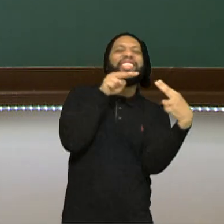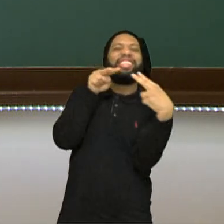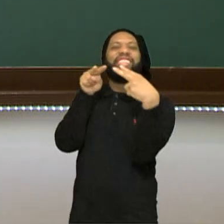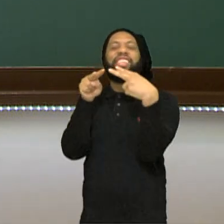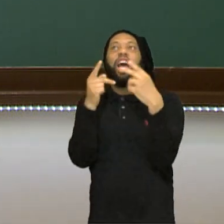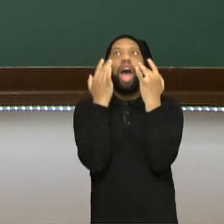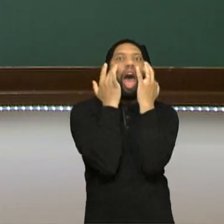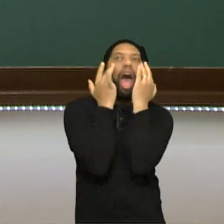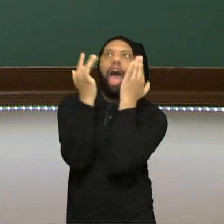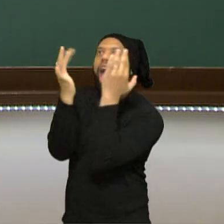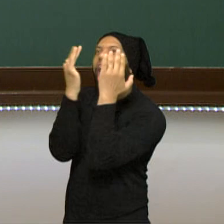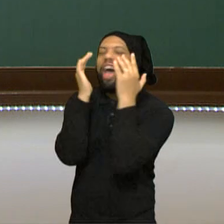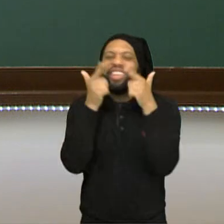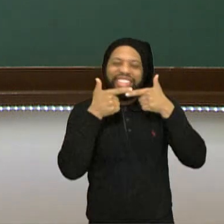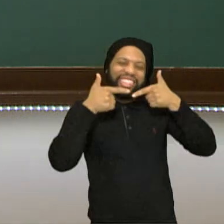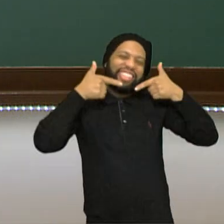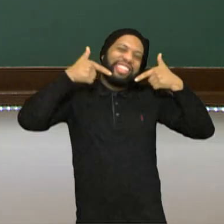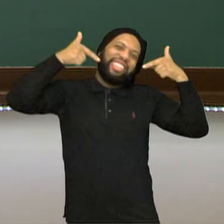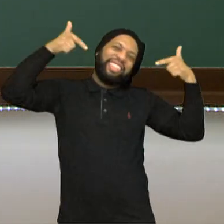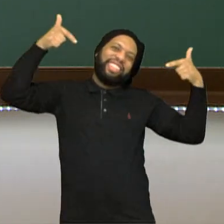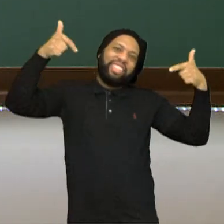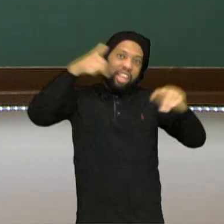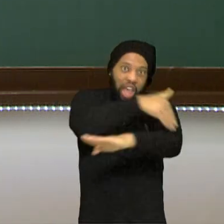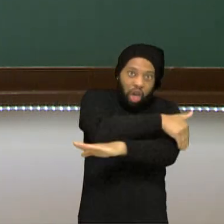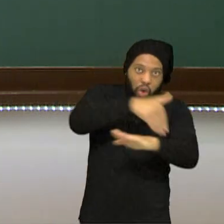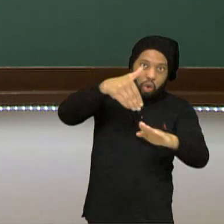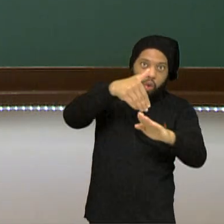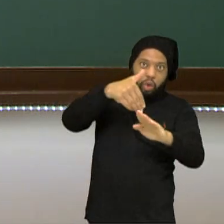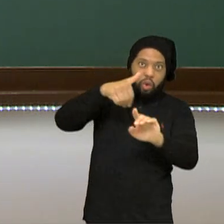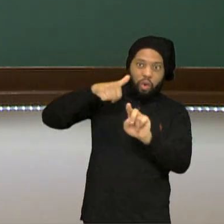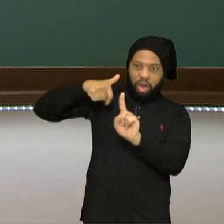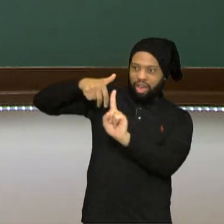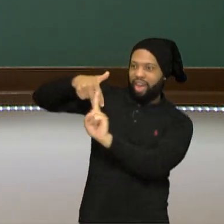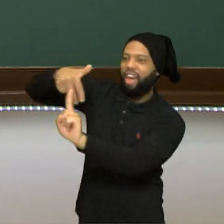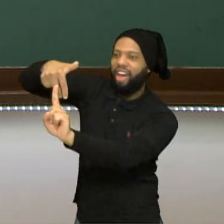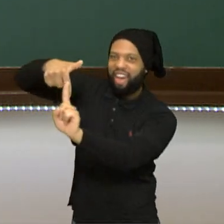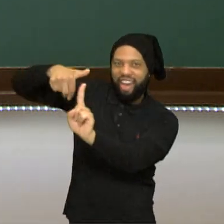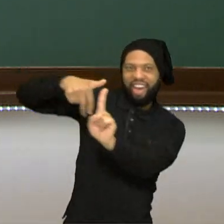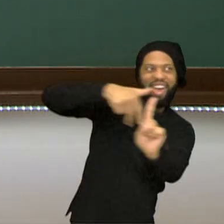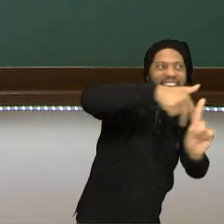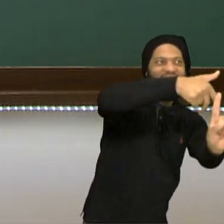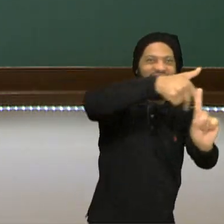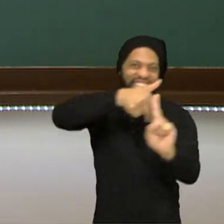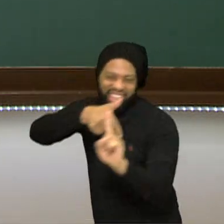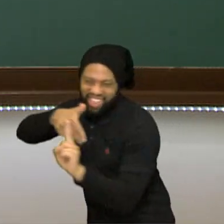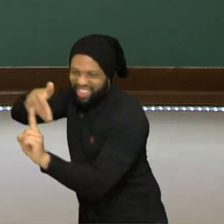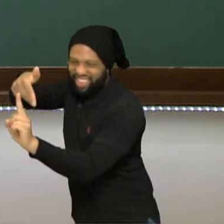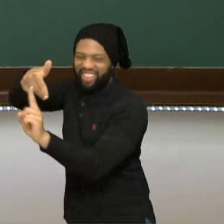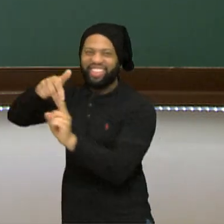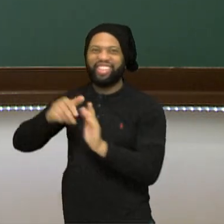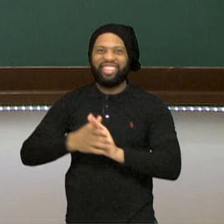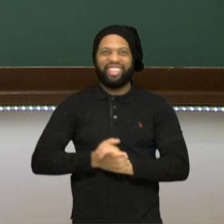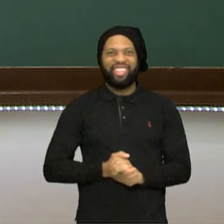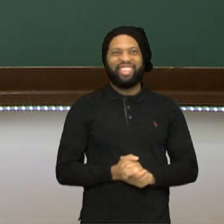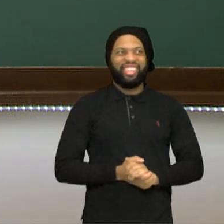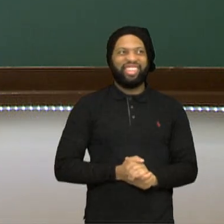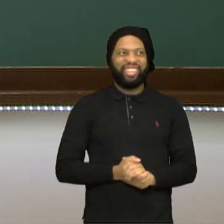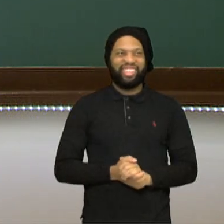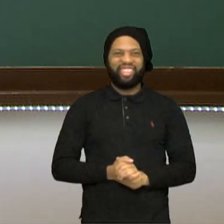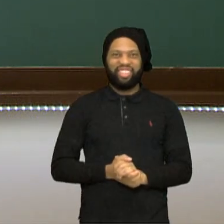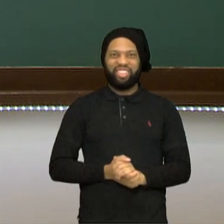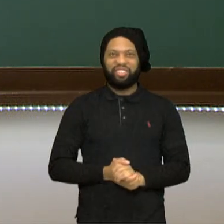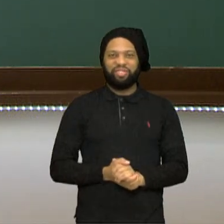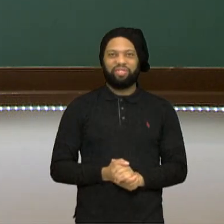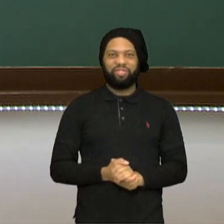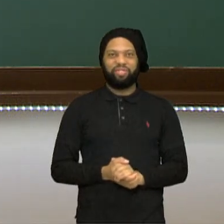olhos brilham sorrindo, e pelas ruas vão, né? E assim vai, gente. Só um